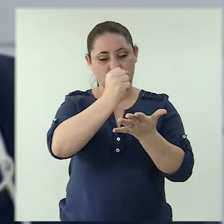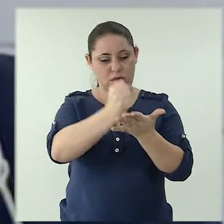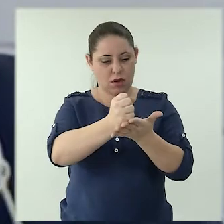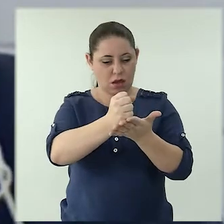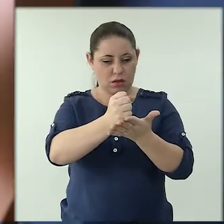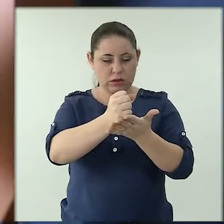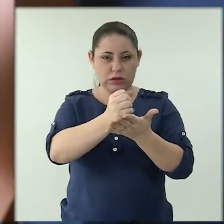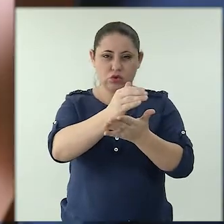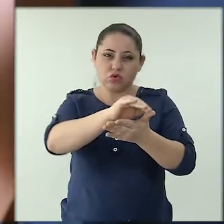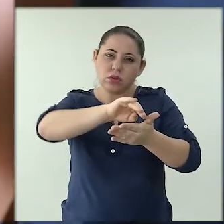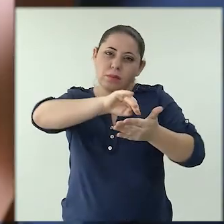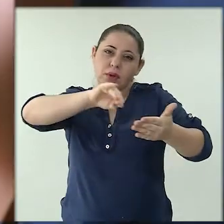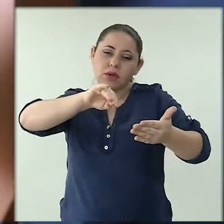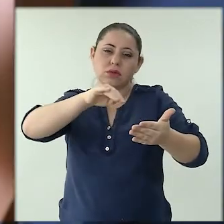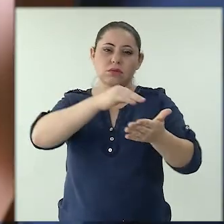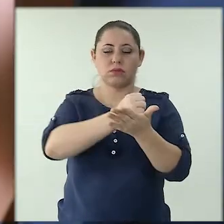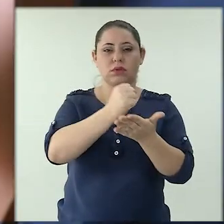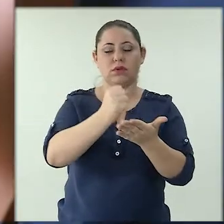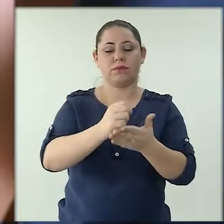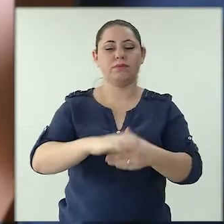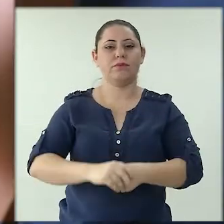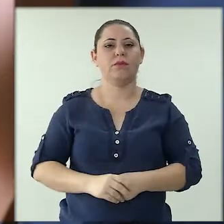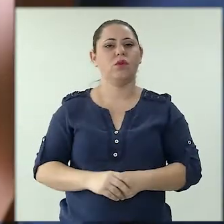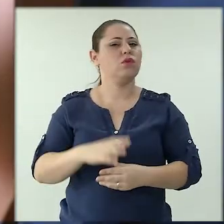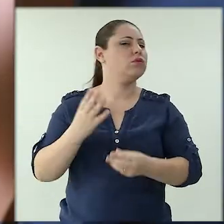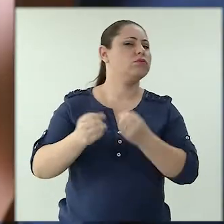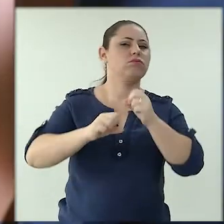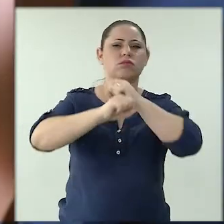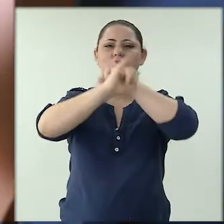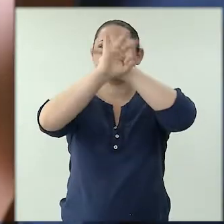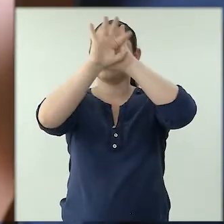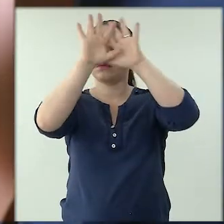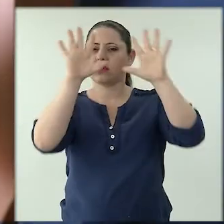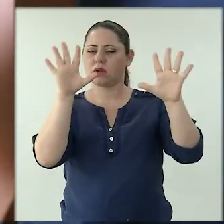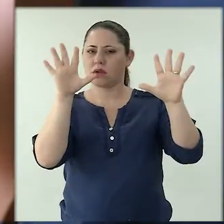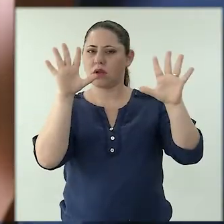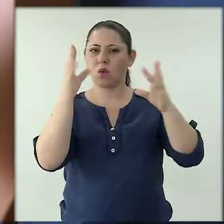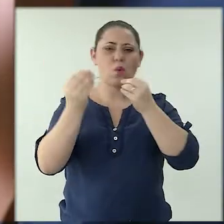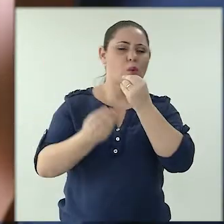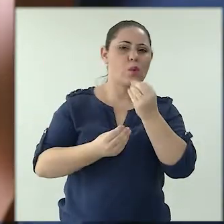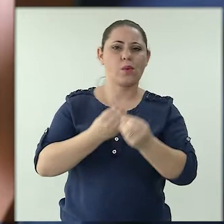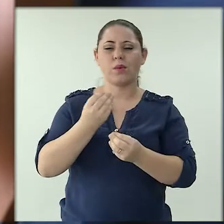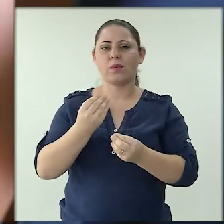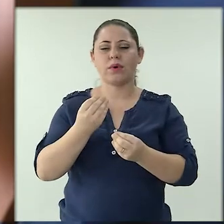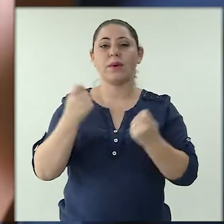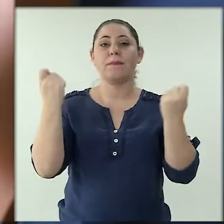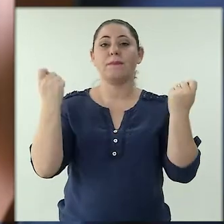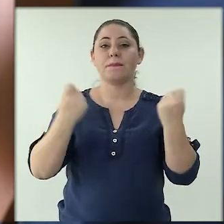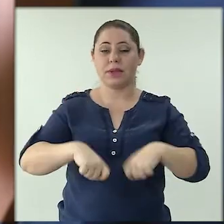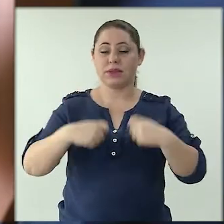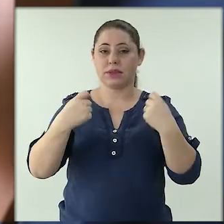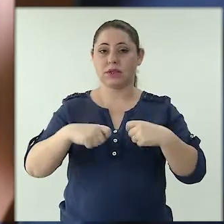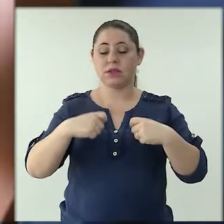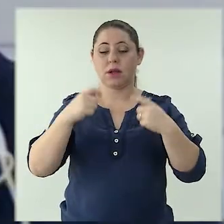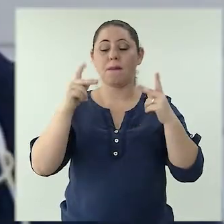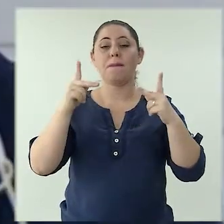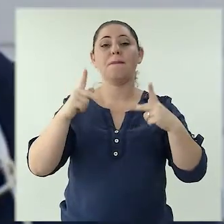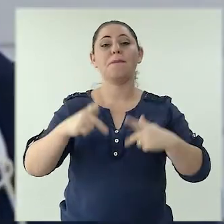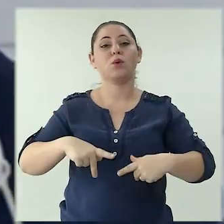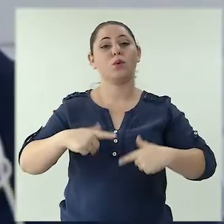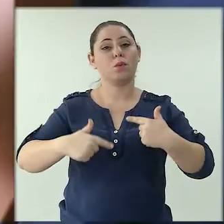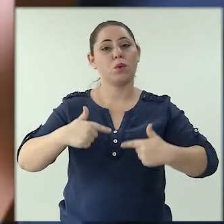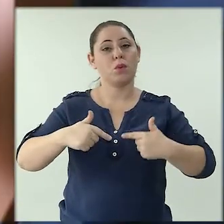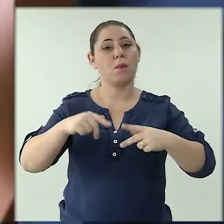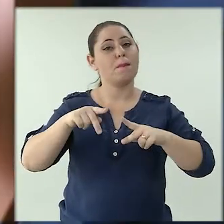matrícula. Certo. E quanto à questão da transparência? Porque a gente sabe que esses atos, eles devem ser públicos, não?